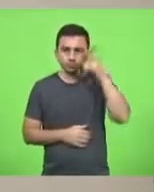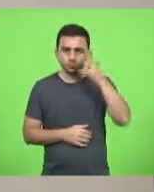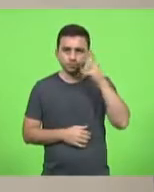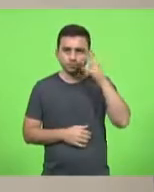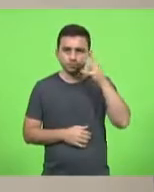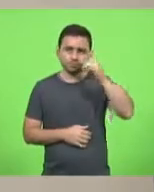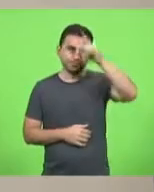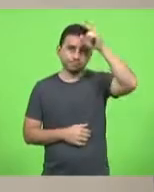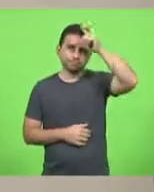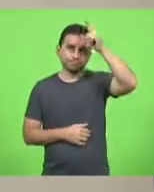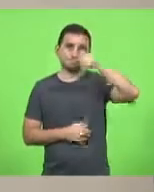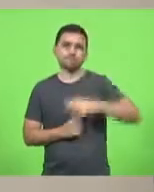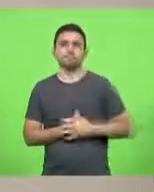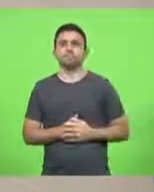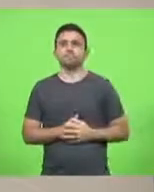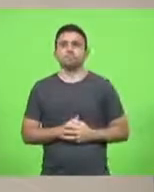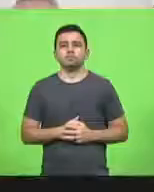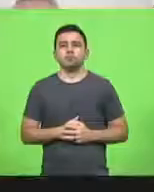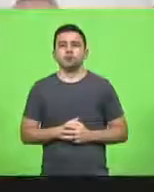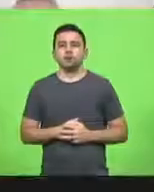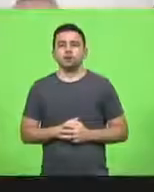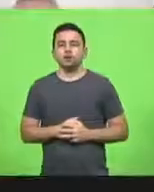Lima.